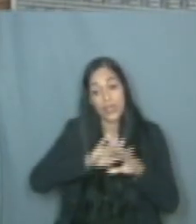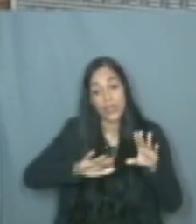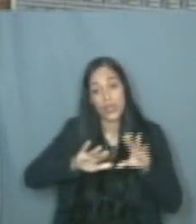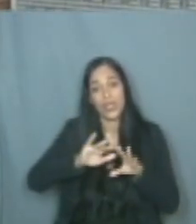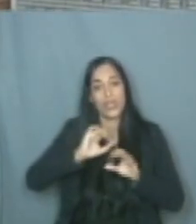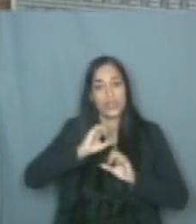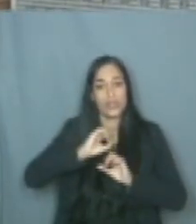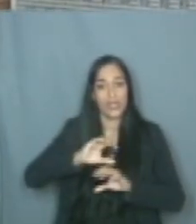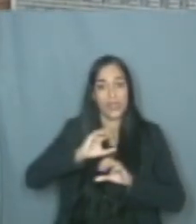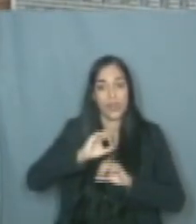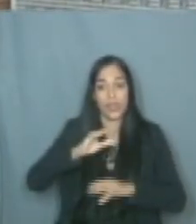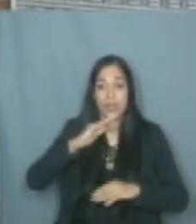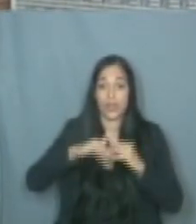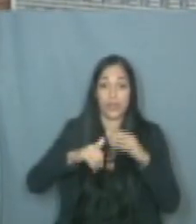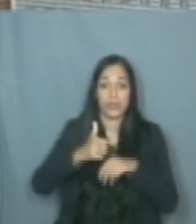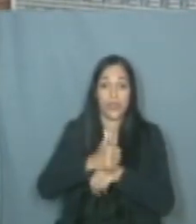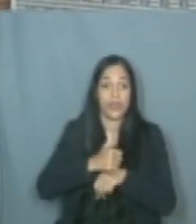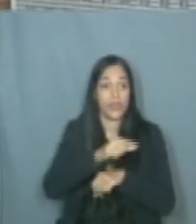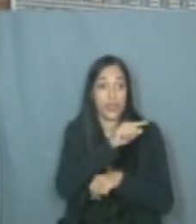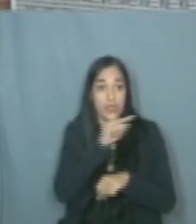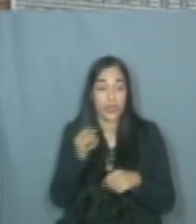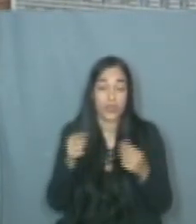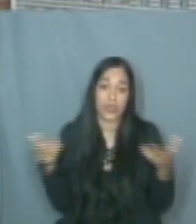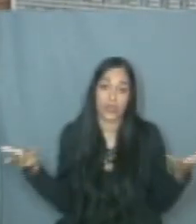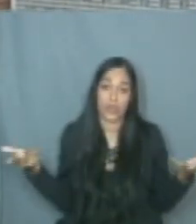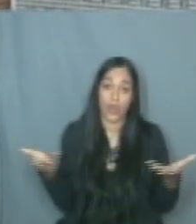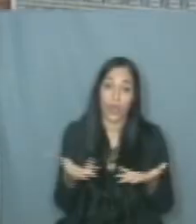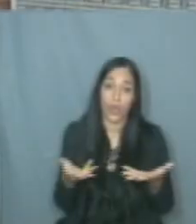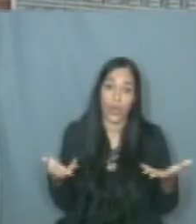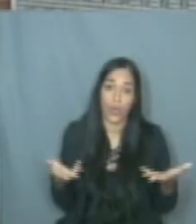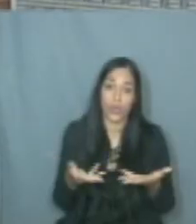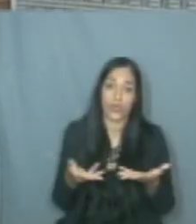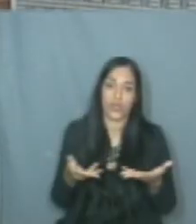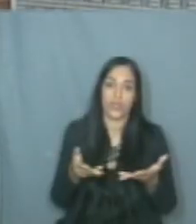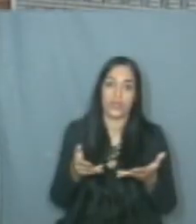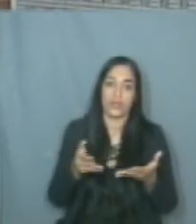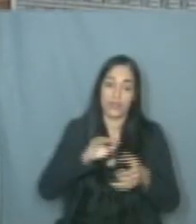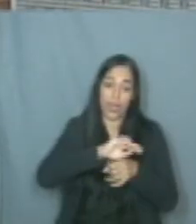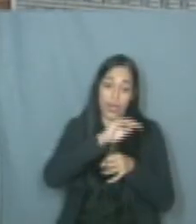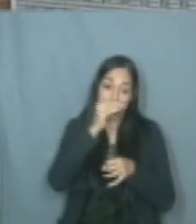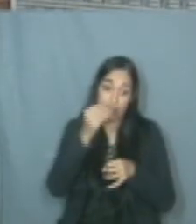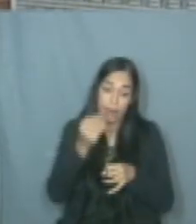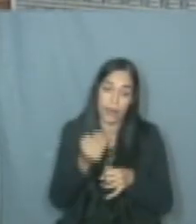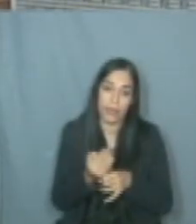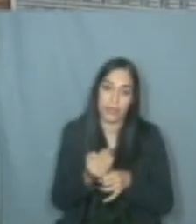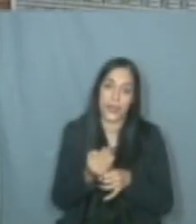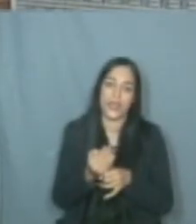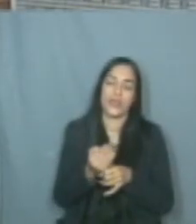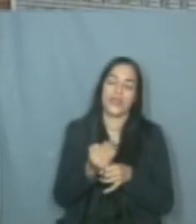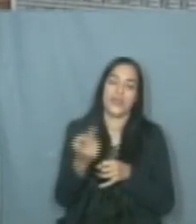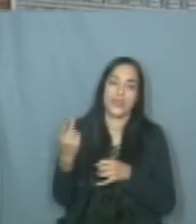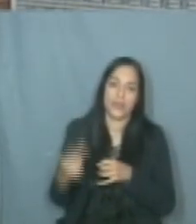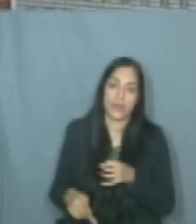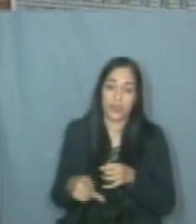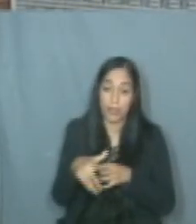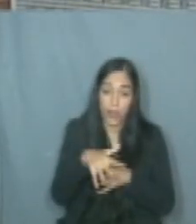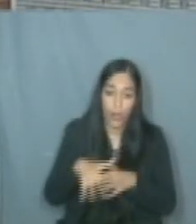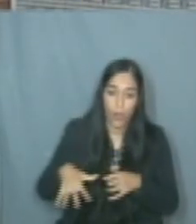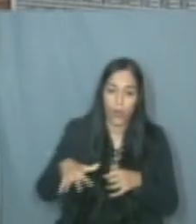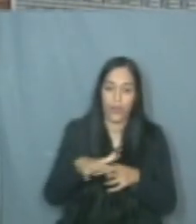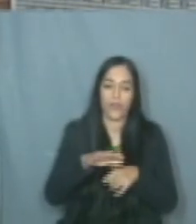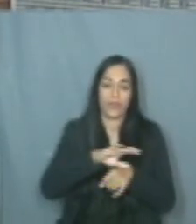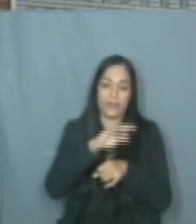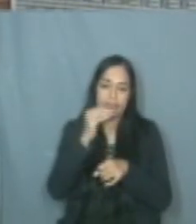educação. E se esses profissionais estão aqui hoje, né, na Casa do Povo, na Casa Zé Mariano, pedindo para que